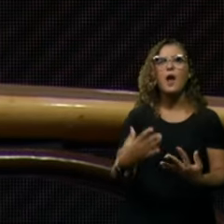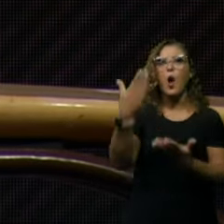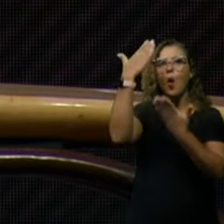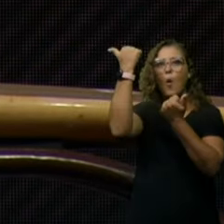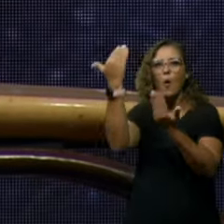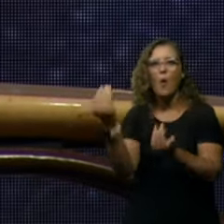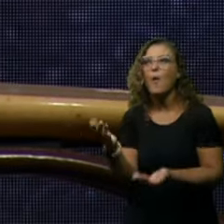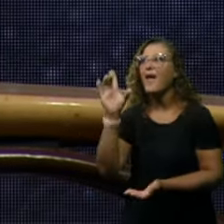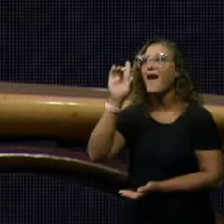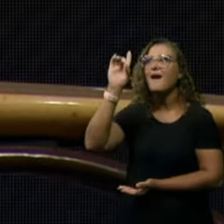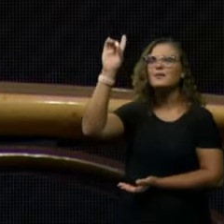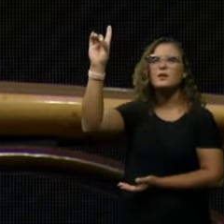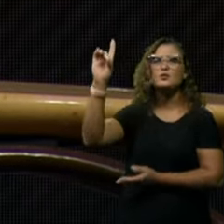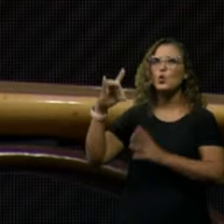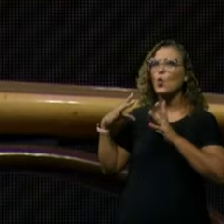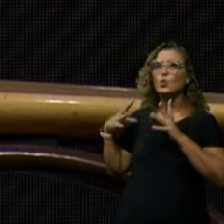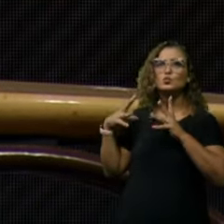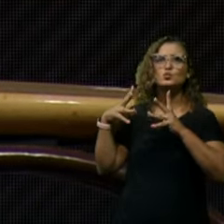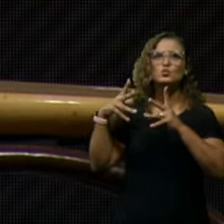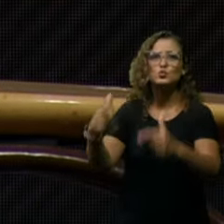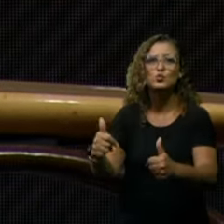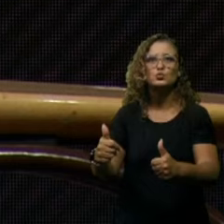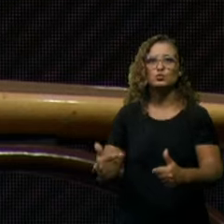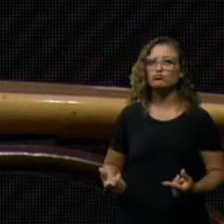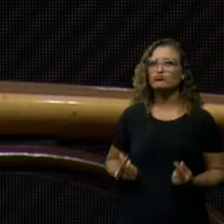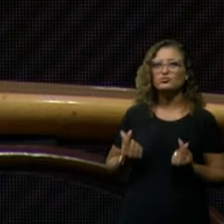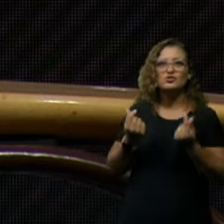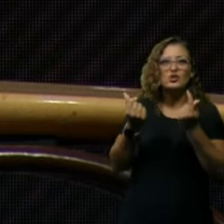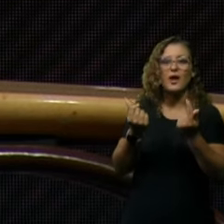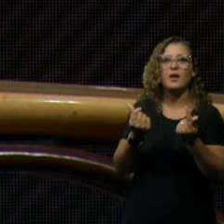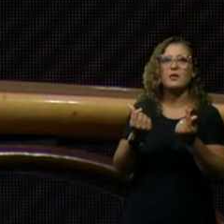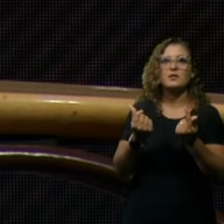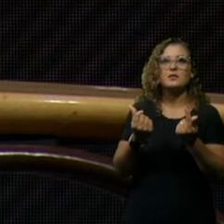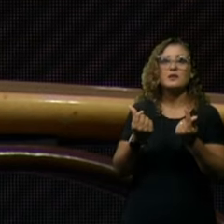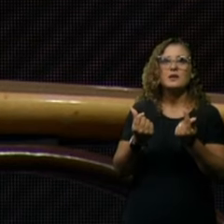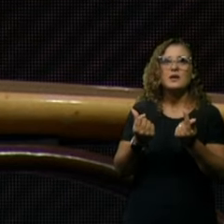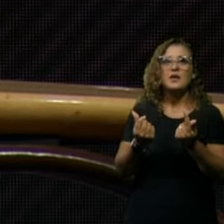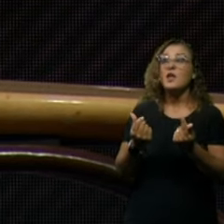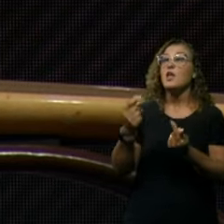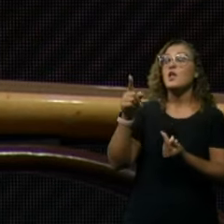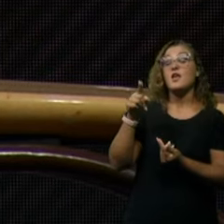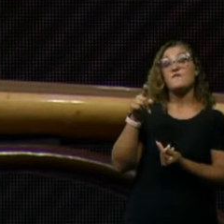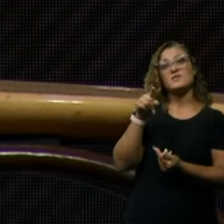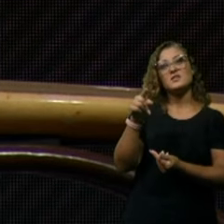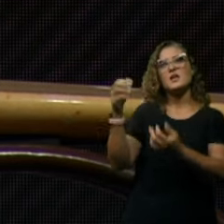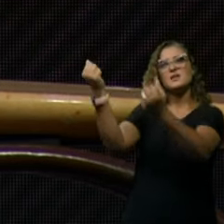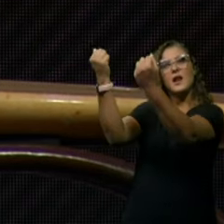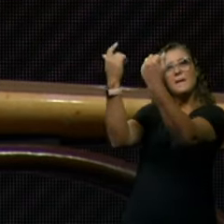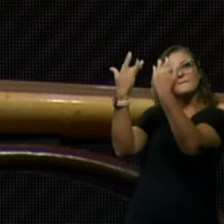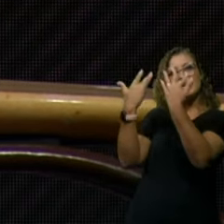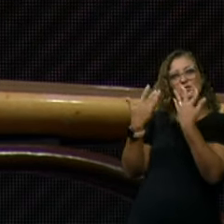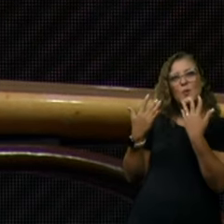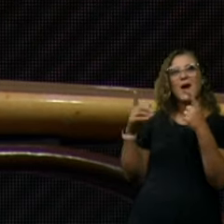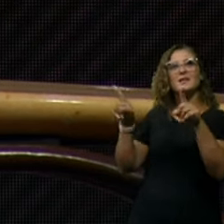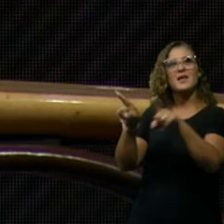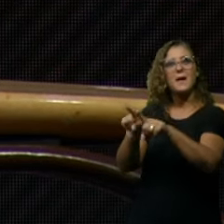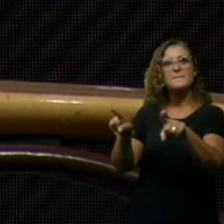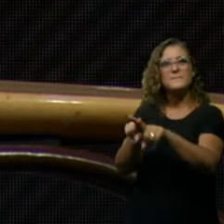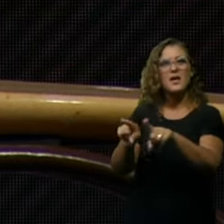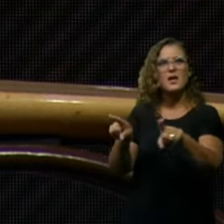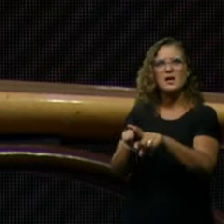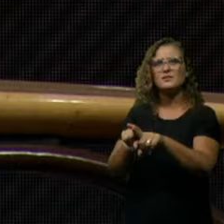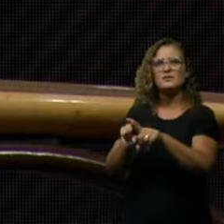Primícias de toda a tua renda e se encherão fartamente o seu celeiros e transbordarão de vinho